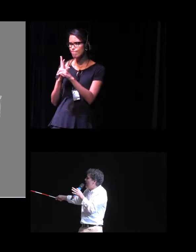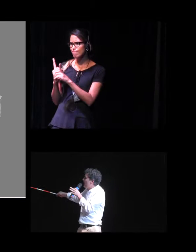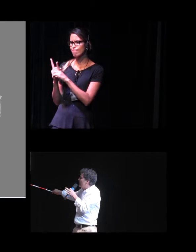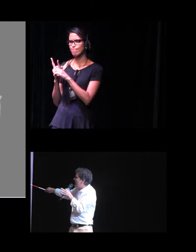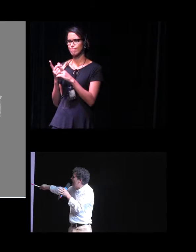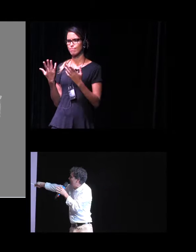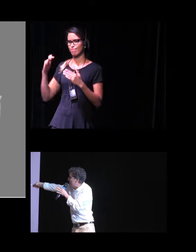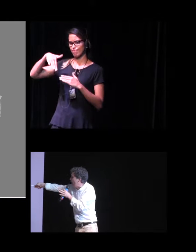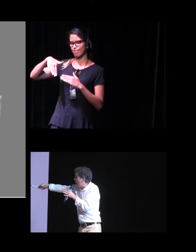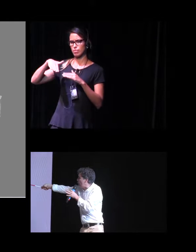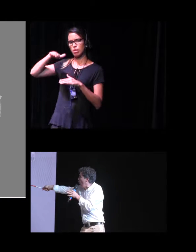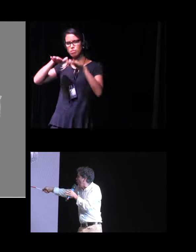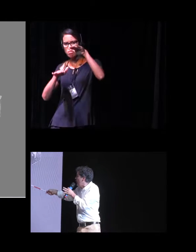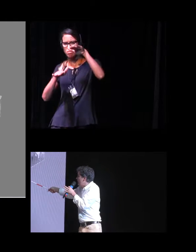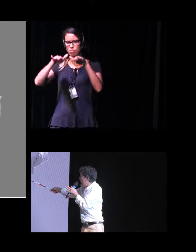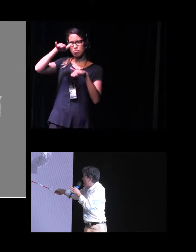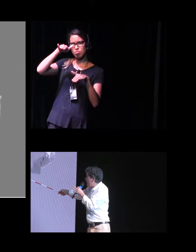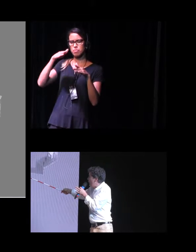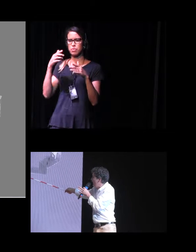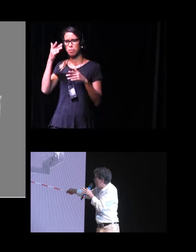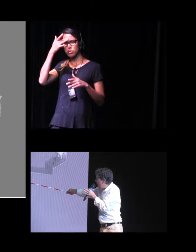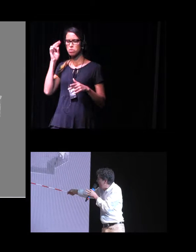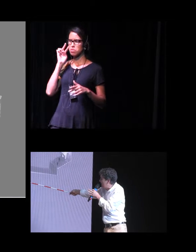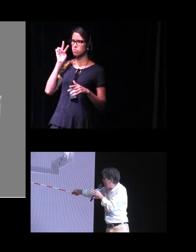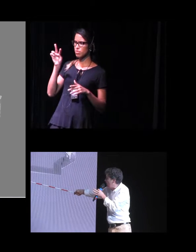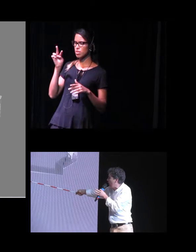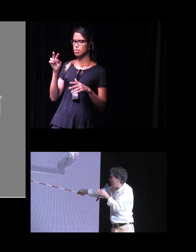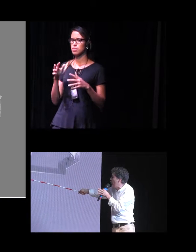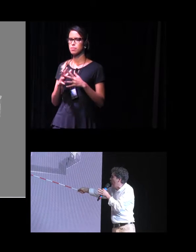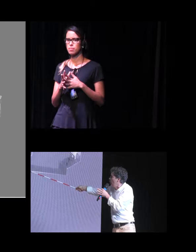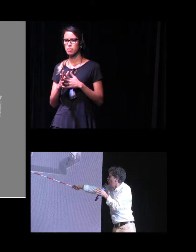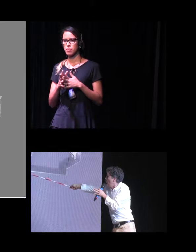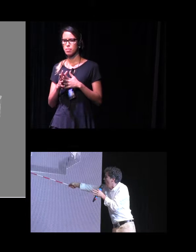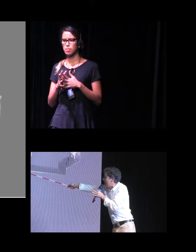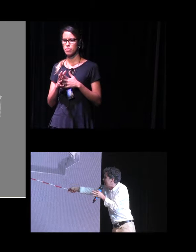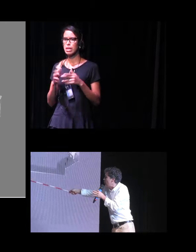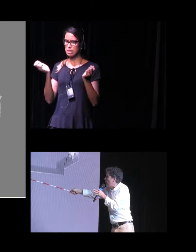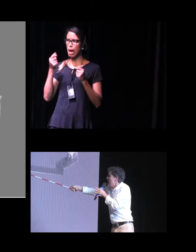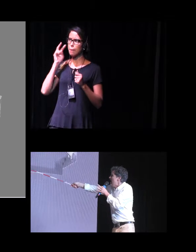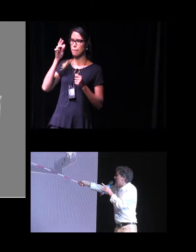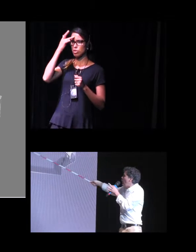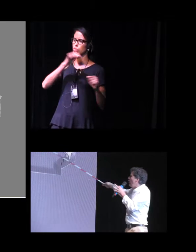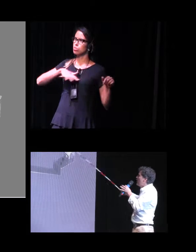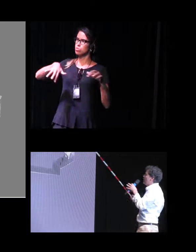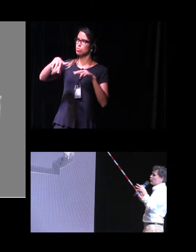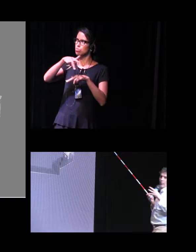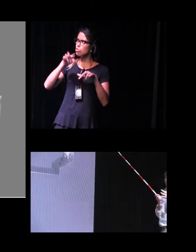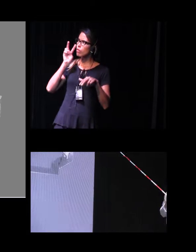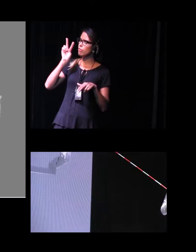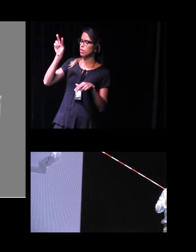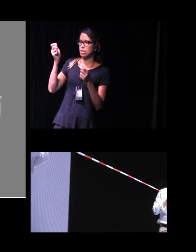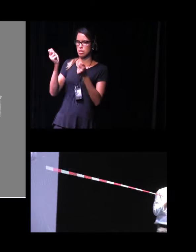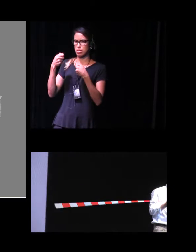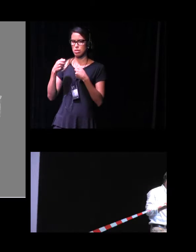depois, que permitisse perspectivas e que as pessoas vissem, os que estão trabalhando no